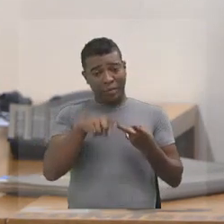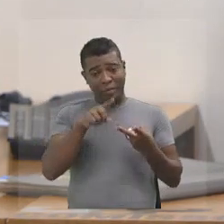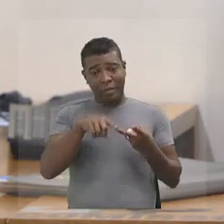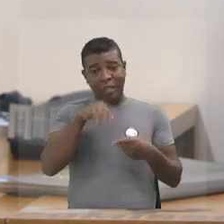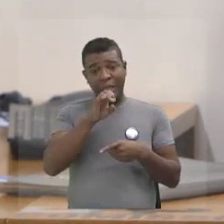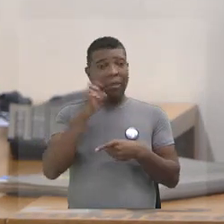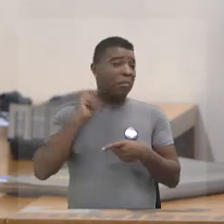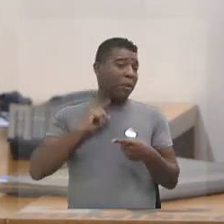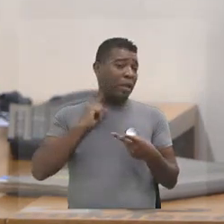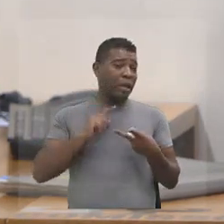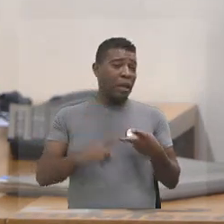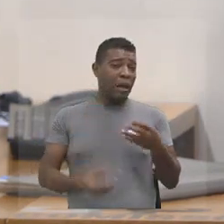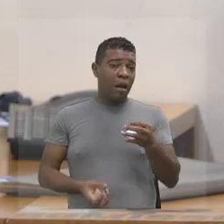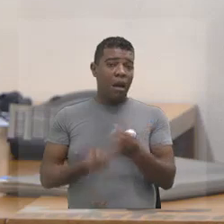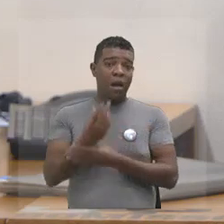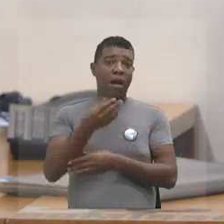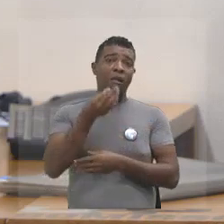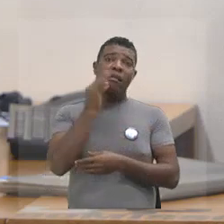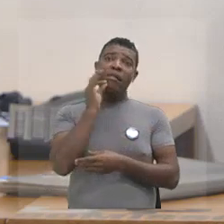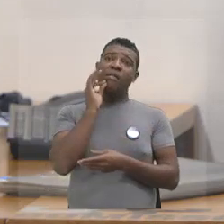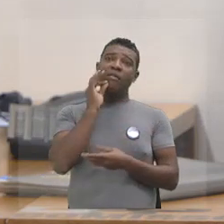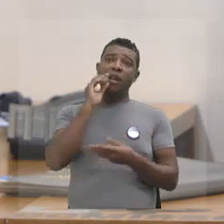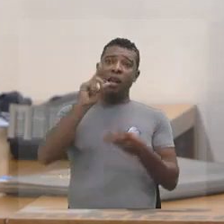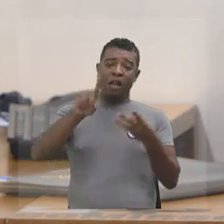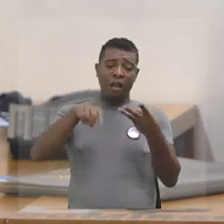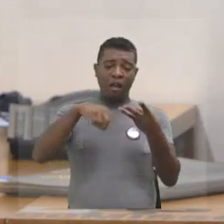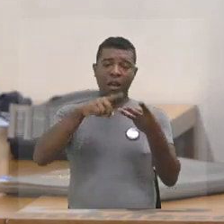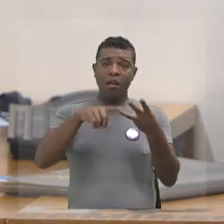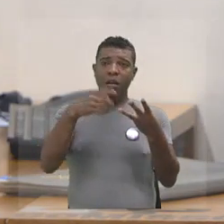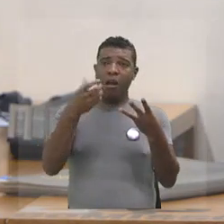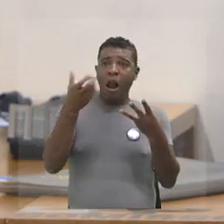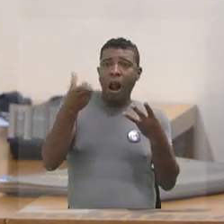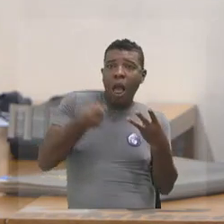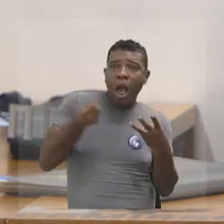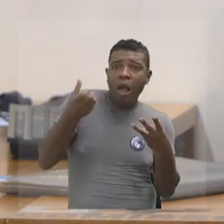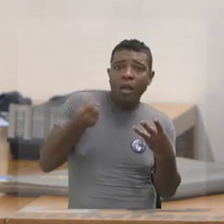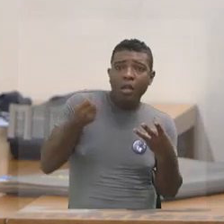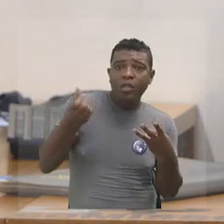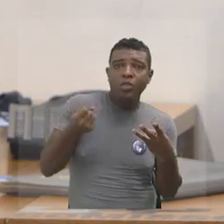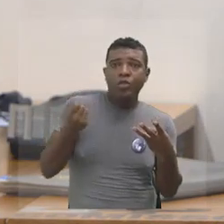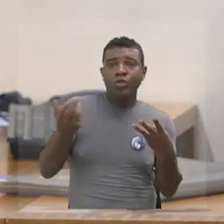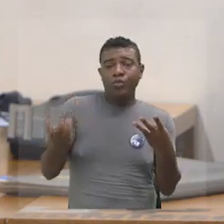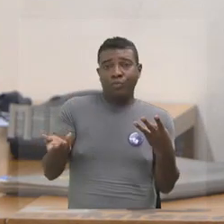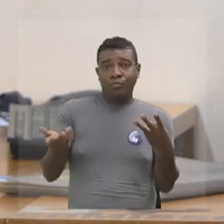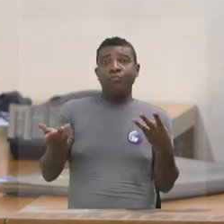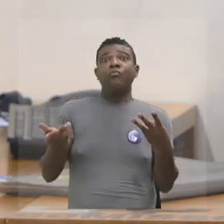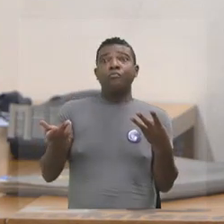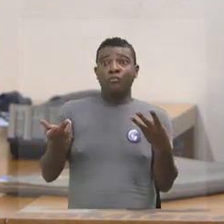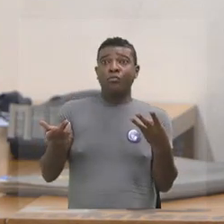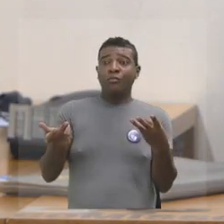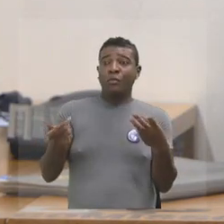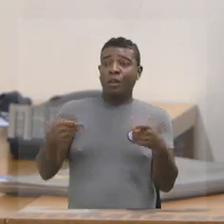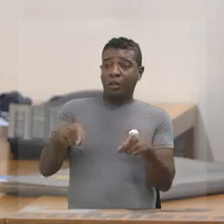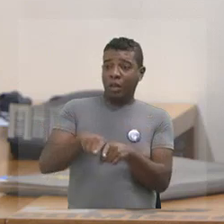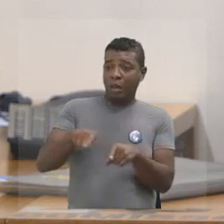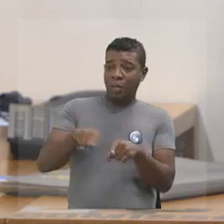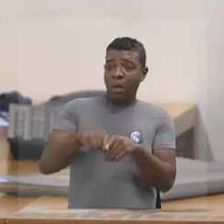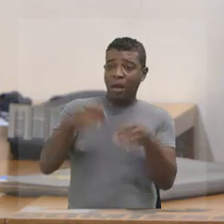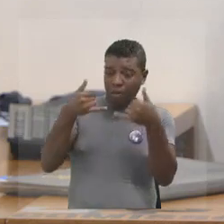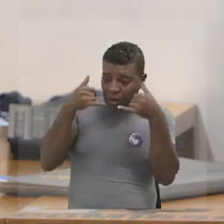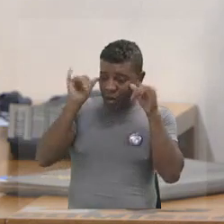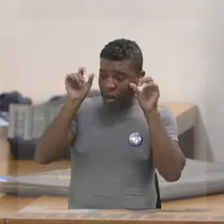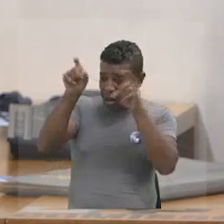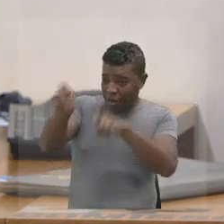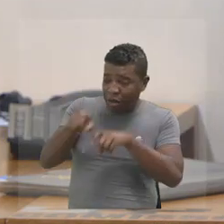né que tem aí é um setor de água negócio muito pujante e todos esses